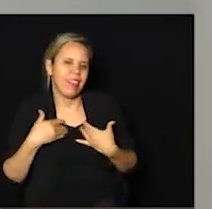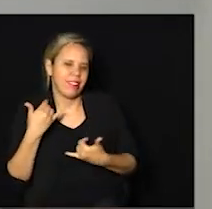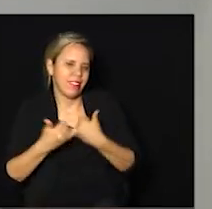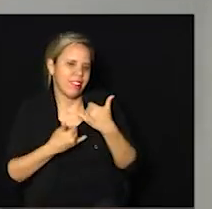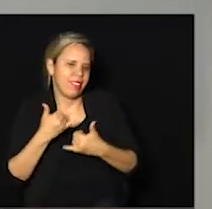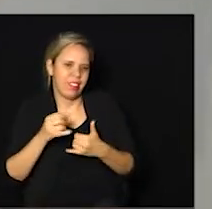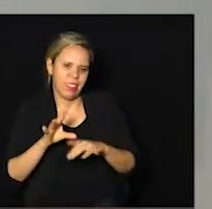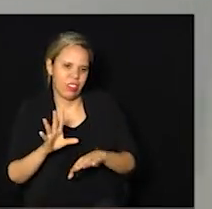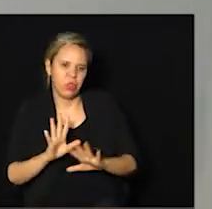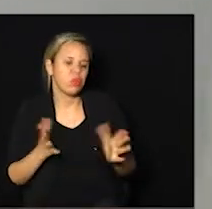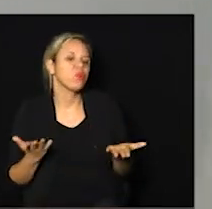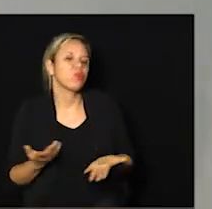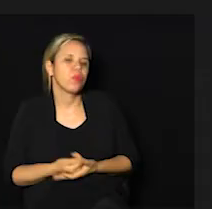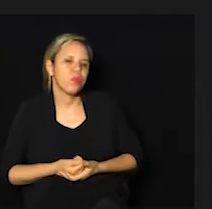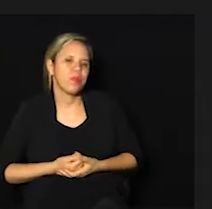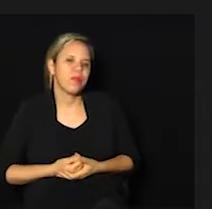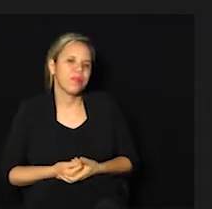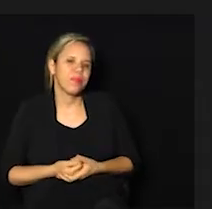só hobby?